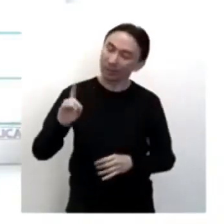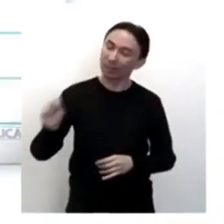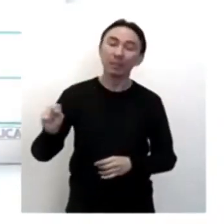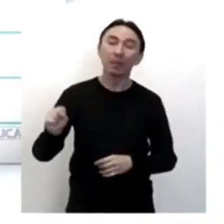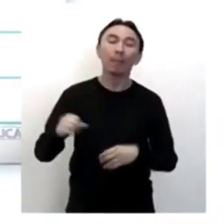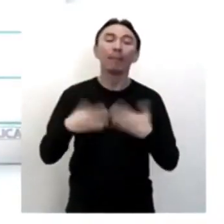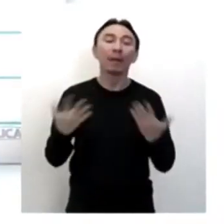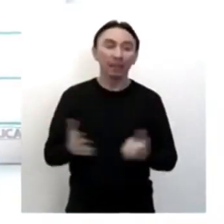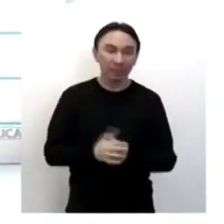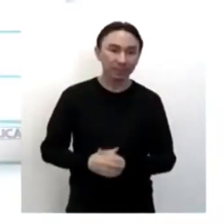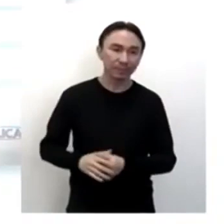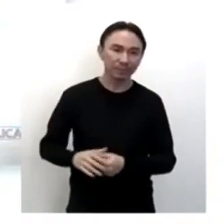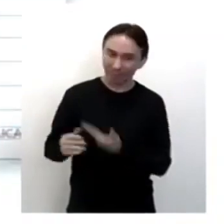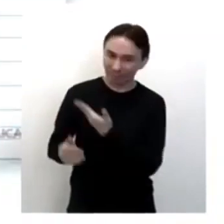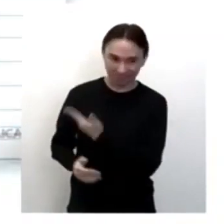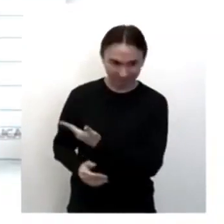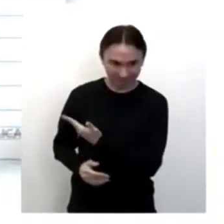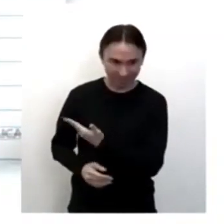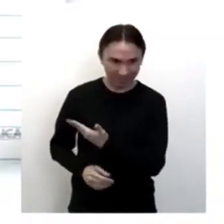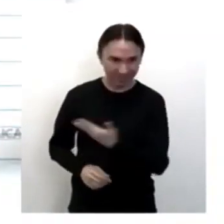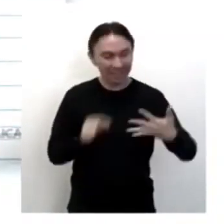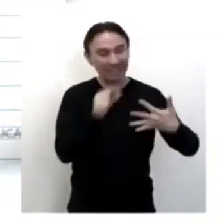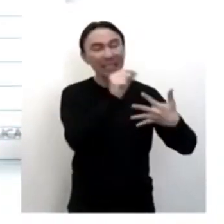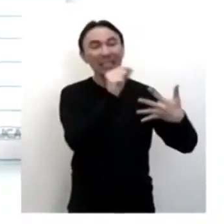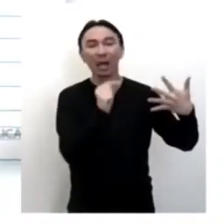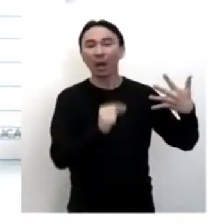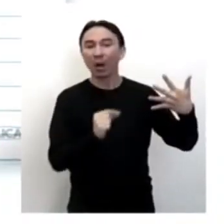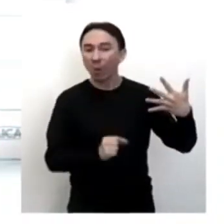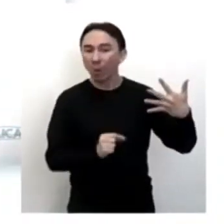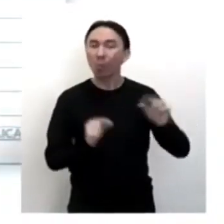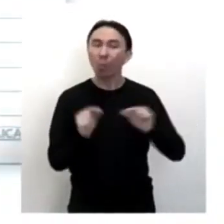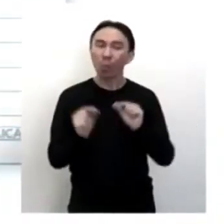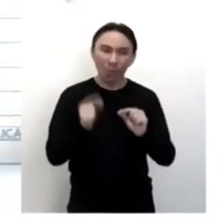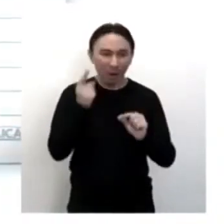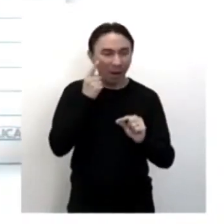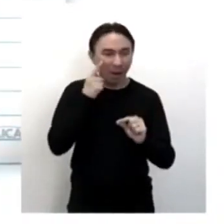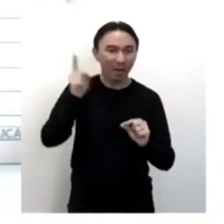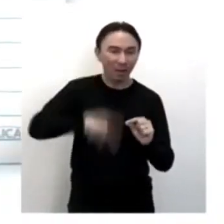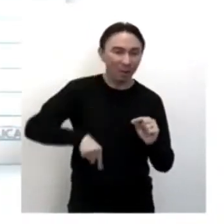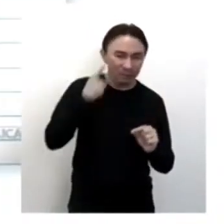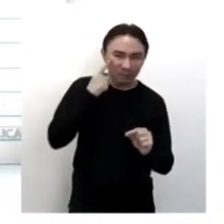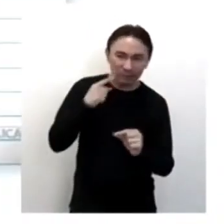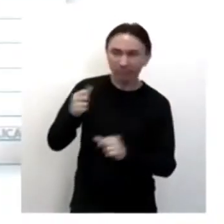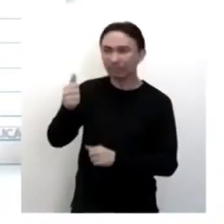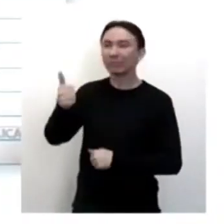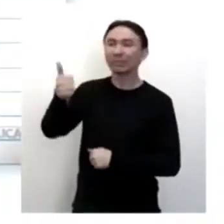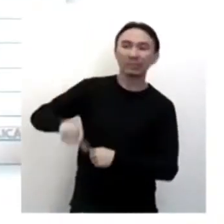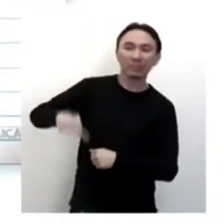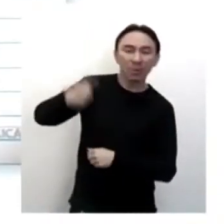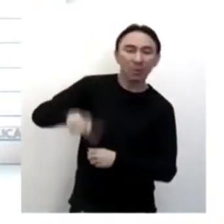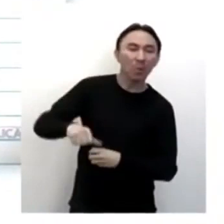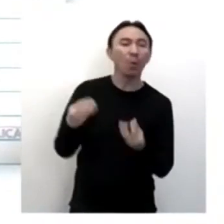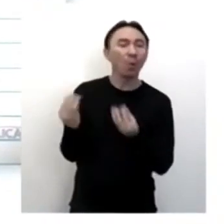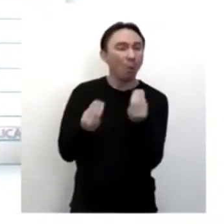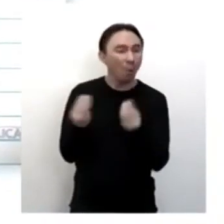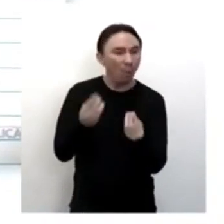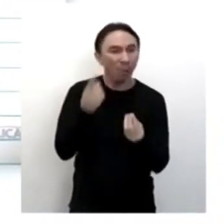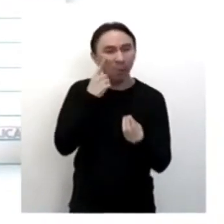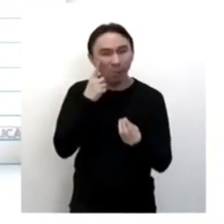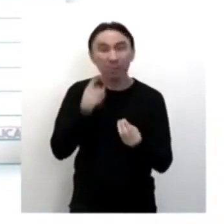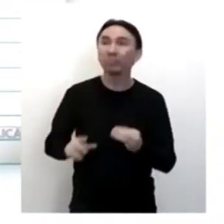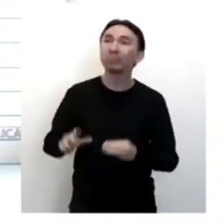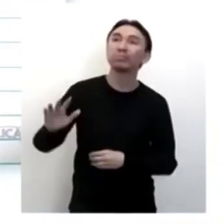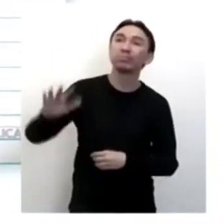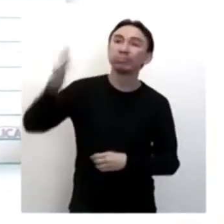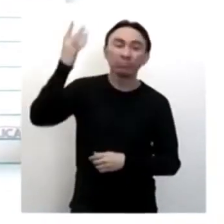Primeiramente, indicadores. De forma geral, são medidas que nos permitem avaliar o andamento e o impacto de determinados eventos ou